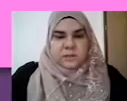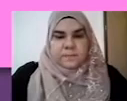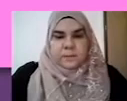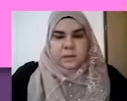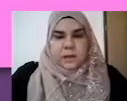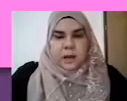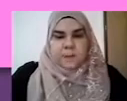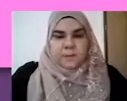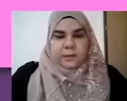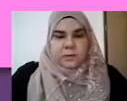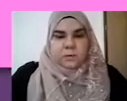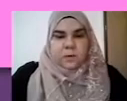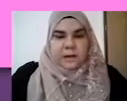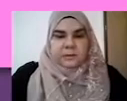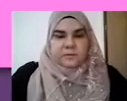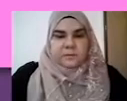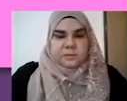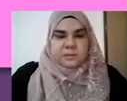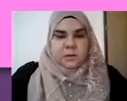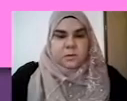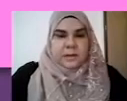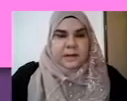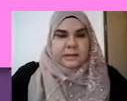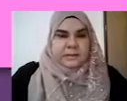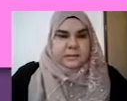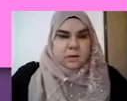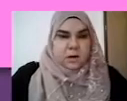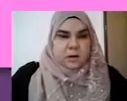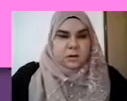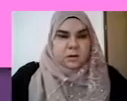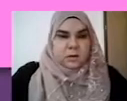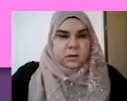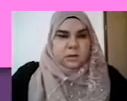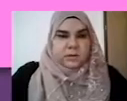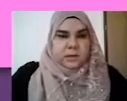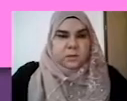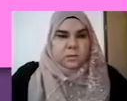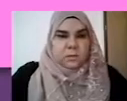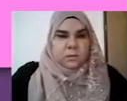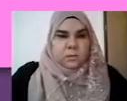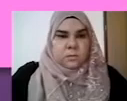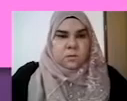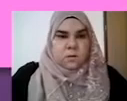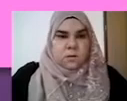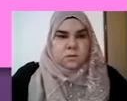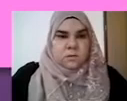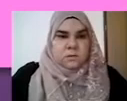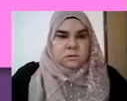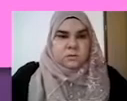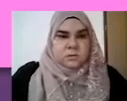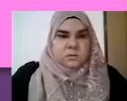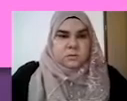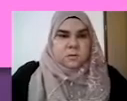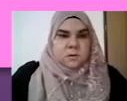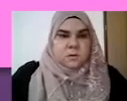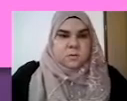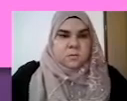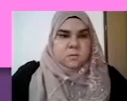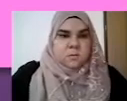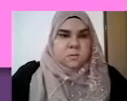congruente ao polígono 4. Vamos circular eles aqui, ó. Eu tenho 1